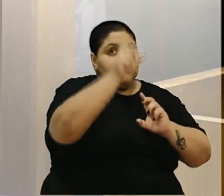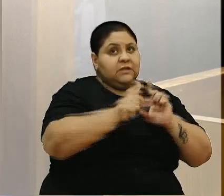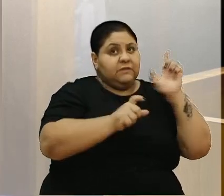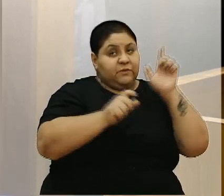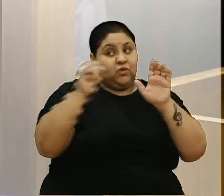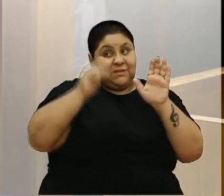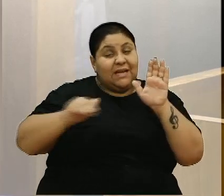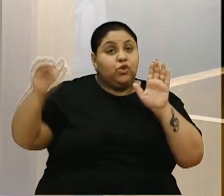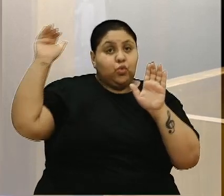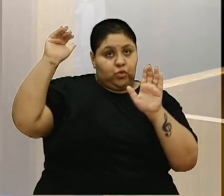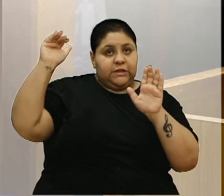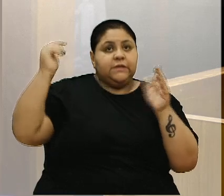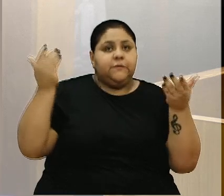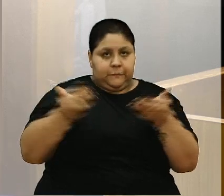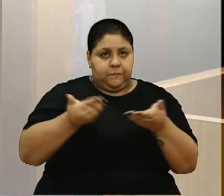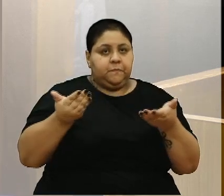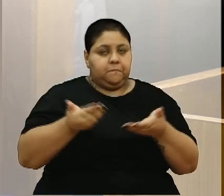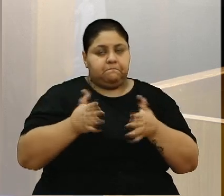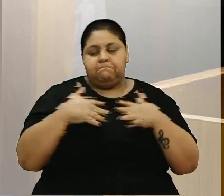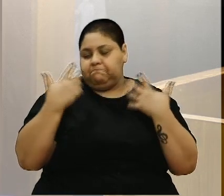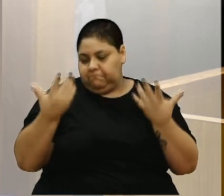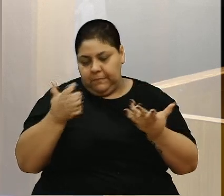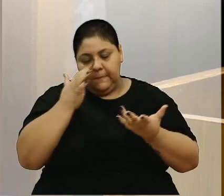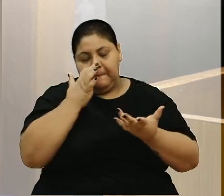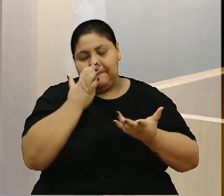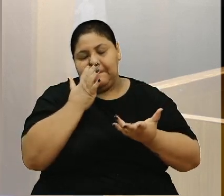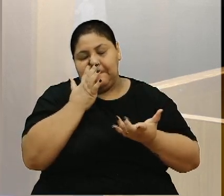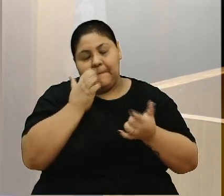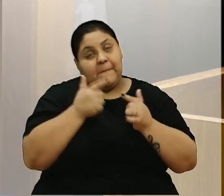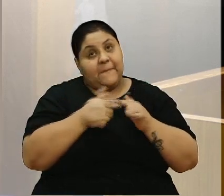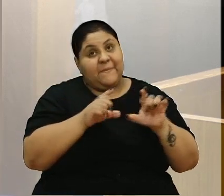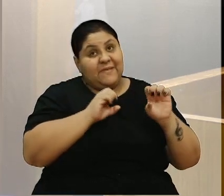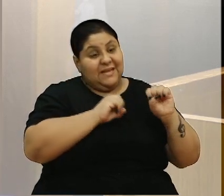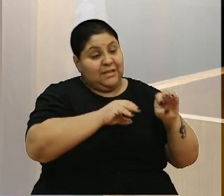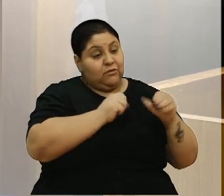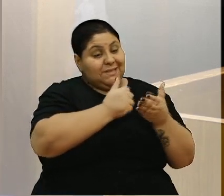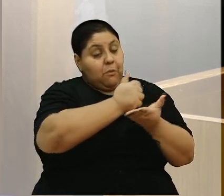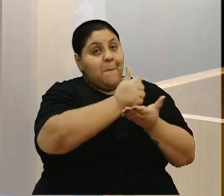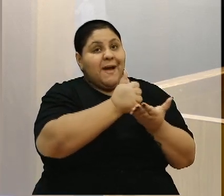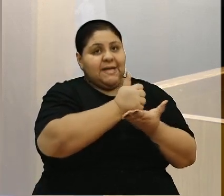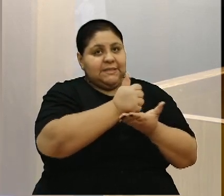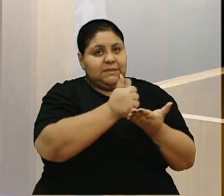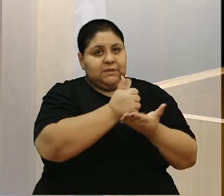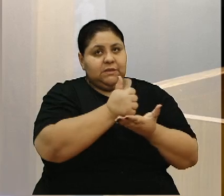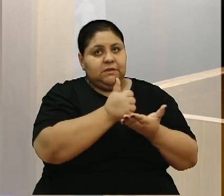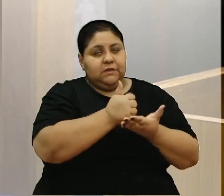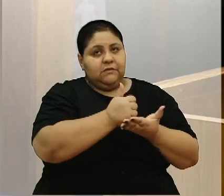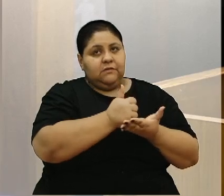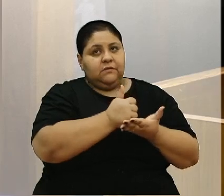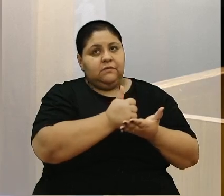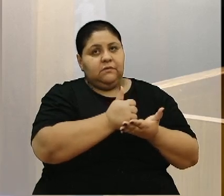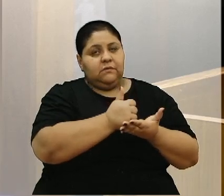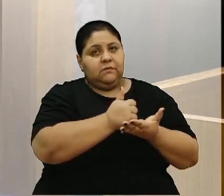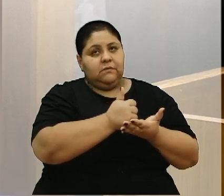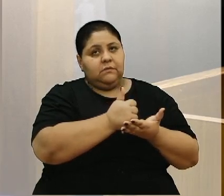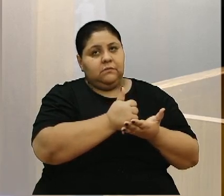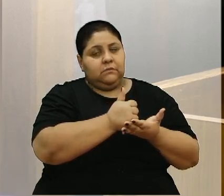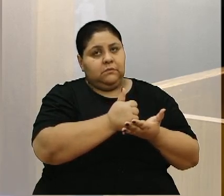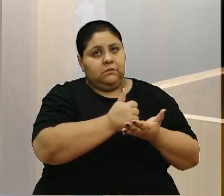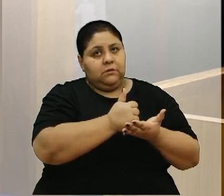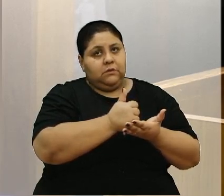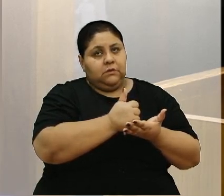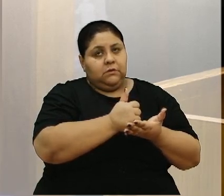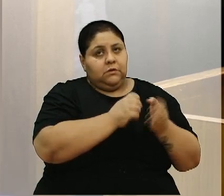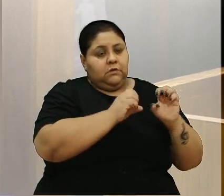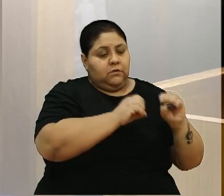adulta e, enfim. Mas na educação básica, desde a etapa da